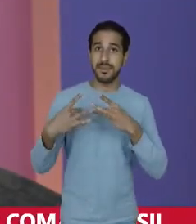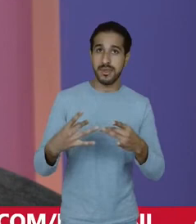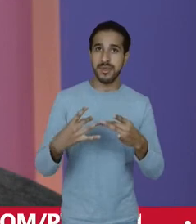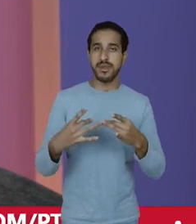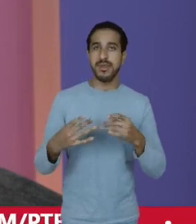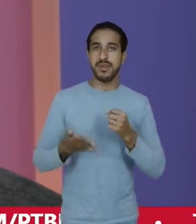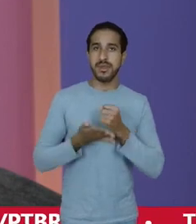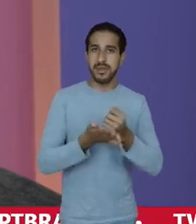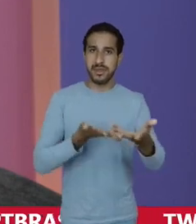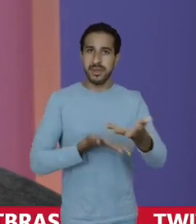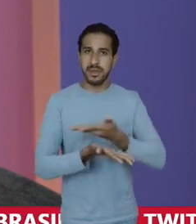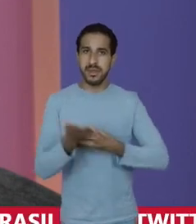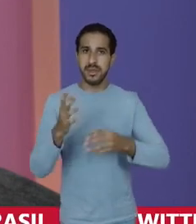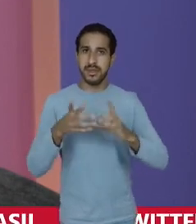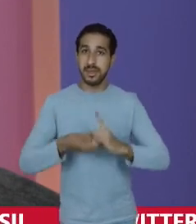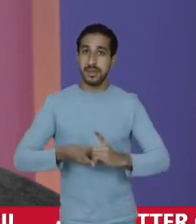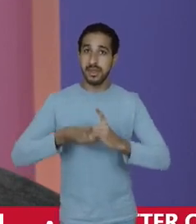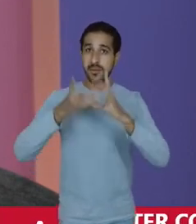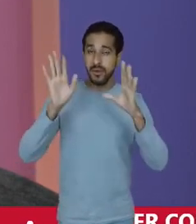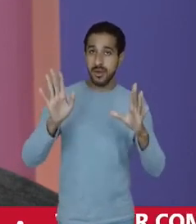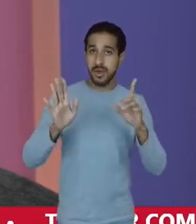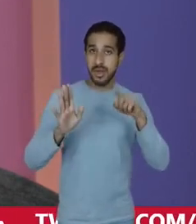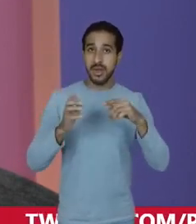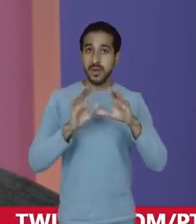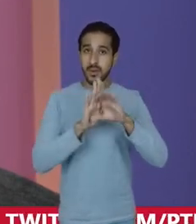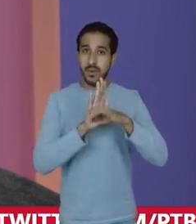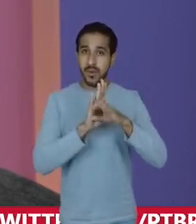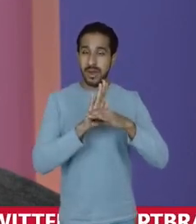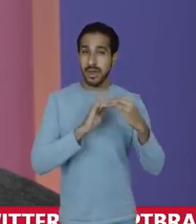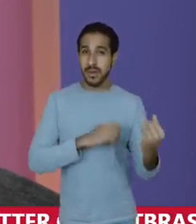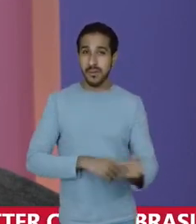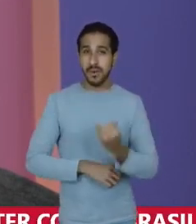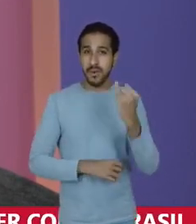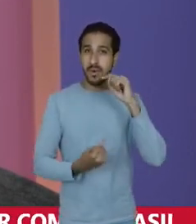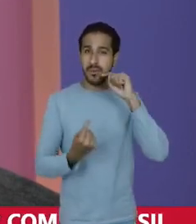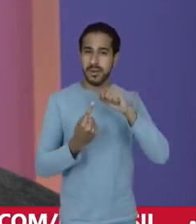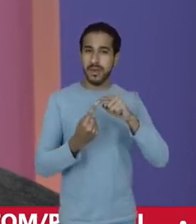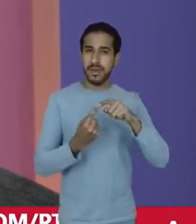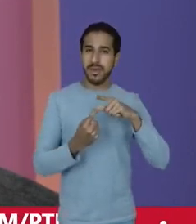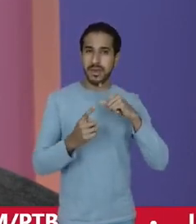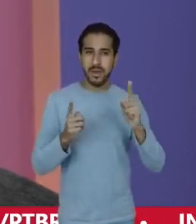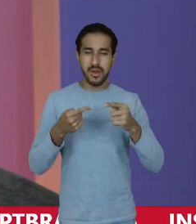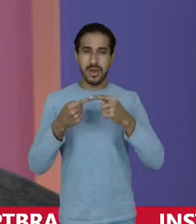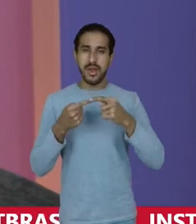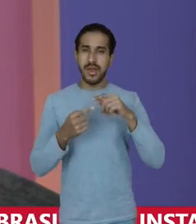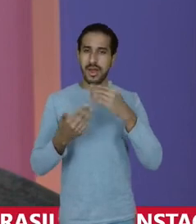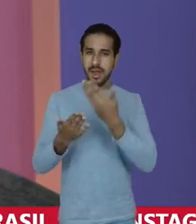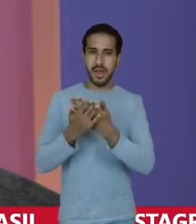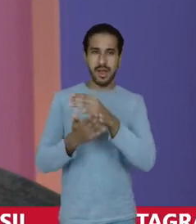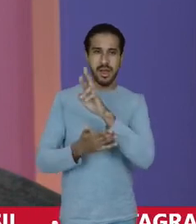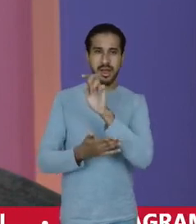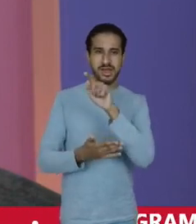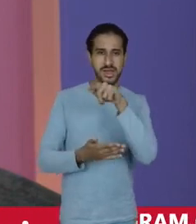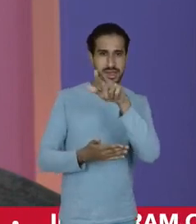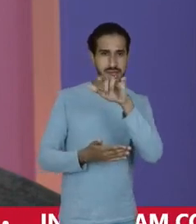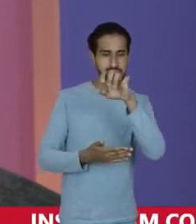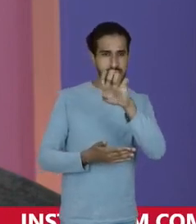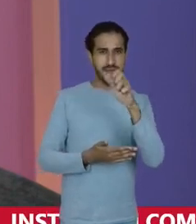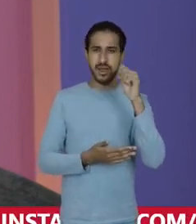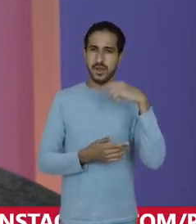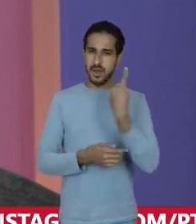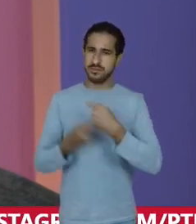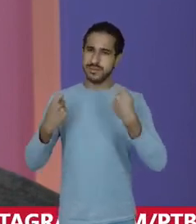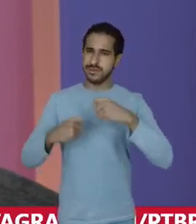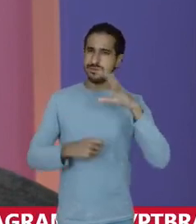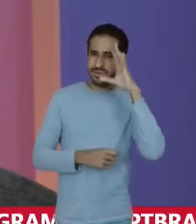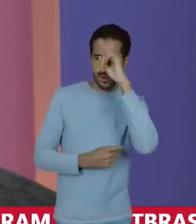Solidariedade, cooperativismo e democracia são conceitos fundamentais que foram trazidos pela aula da Regilane Fernandes e que precisamos